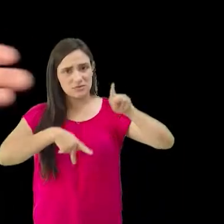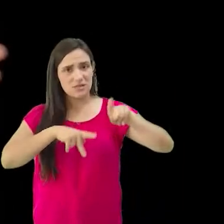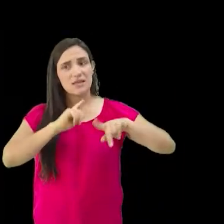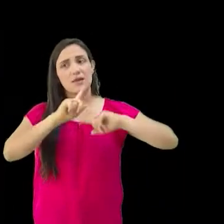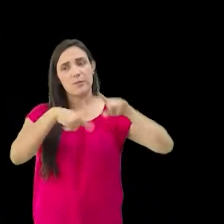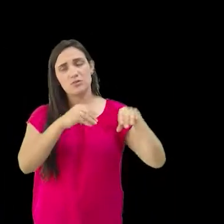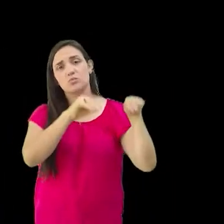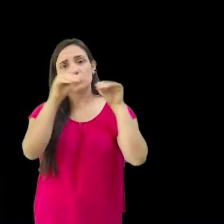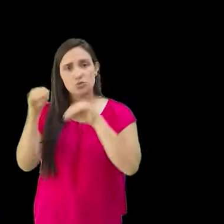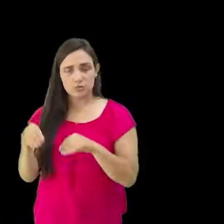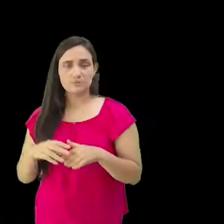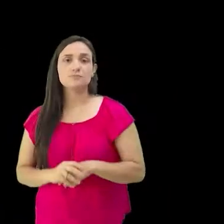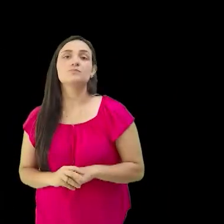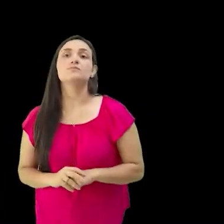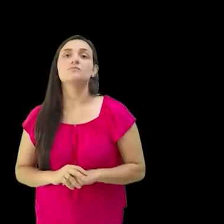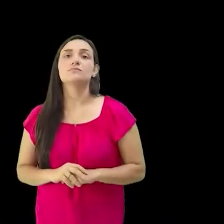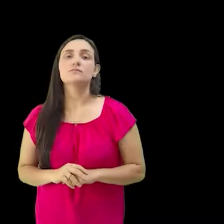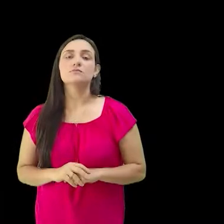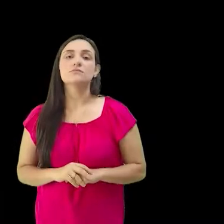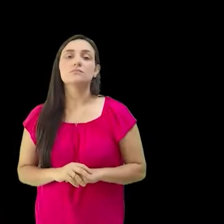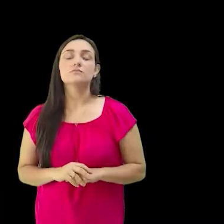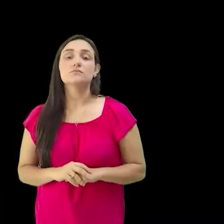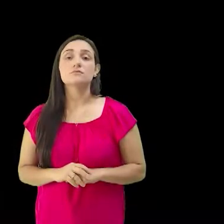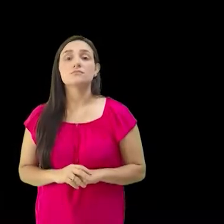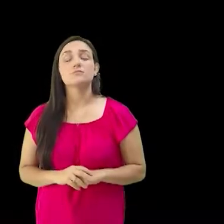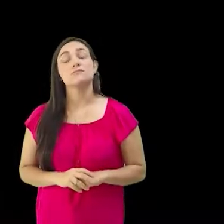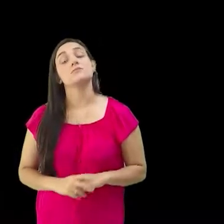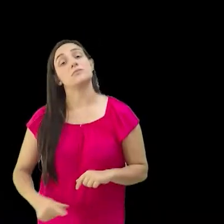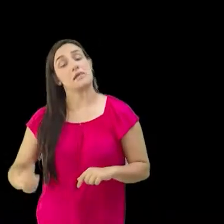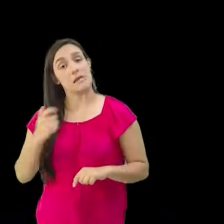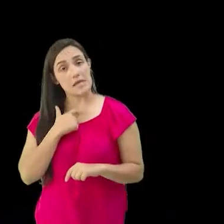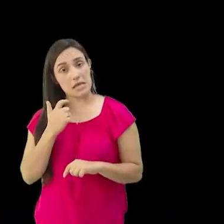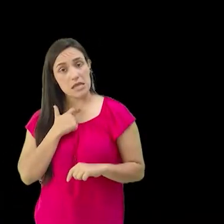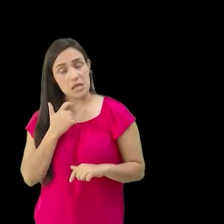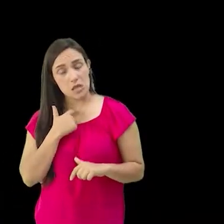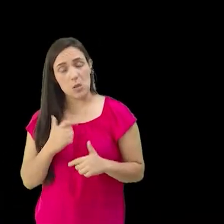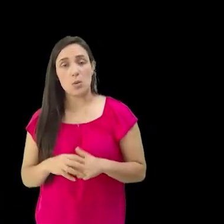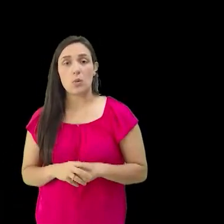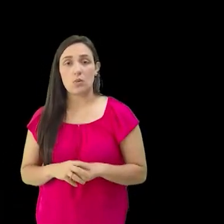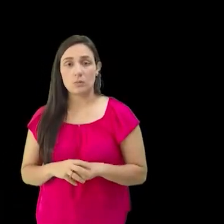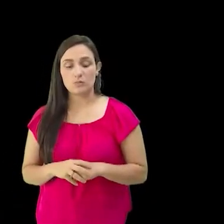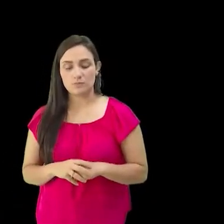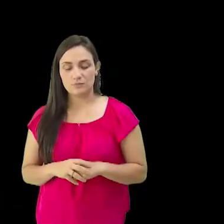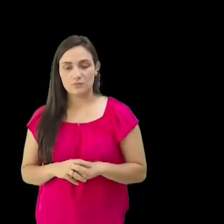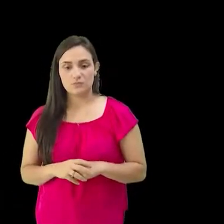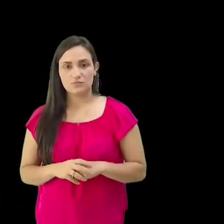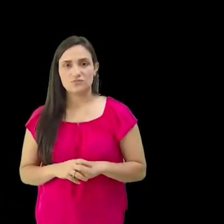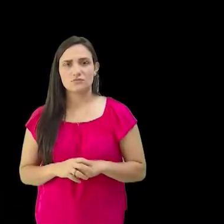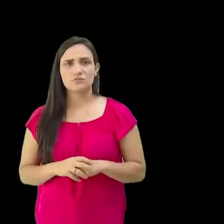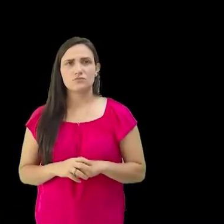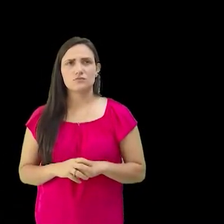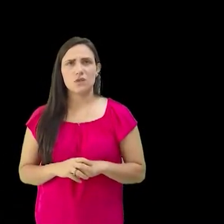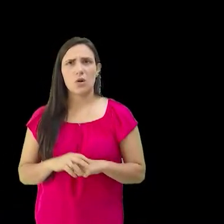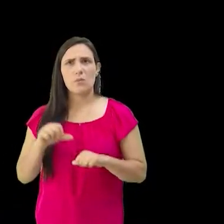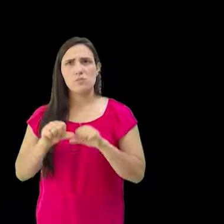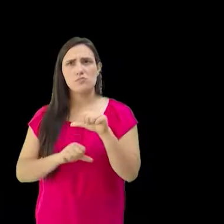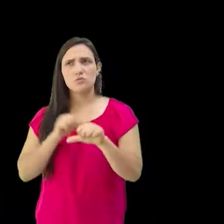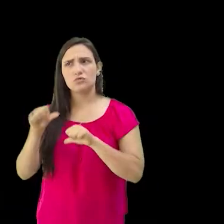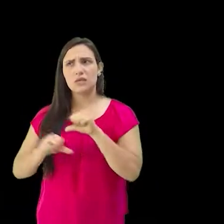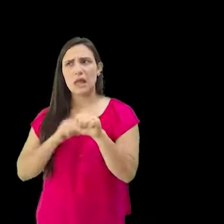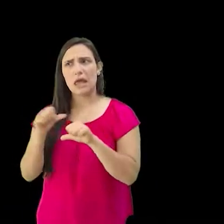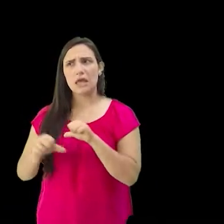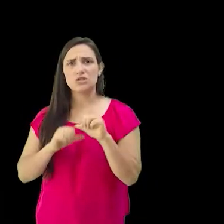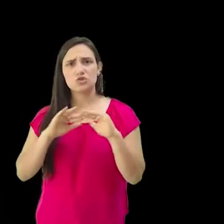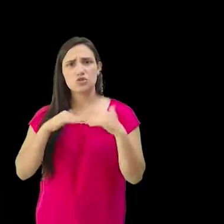né, a entrada. E eu saí do Perpétuo Socorro no primeiro